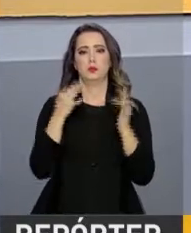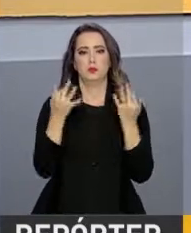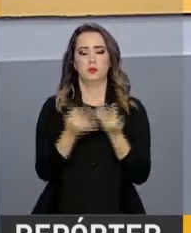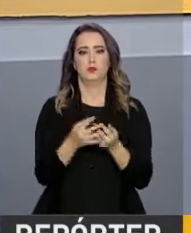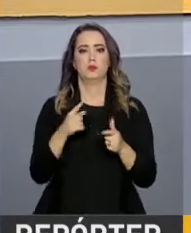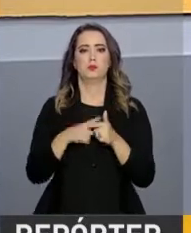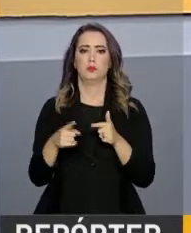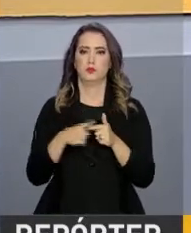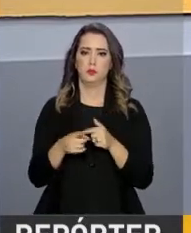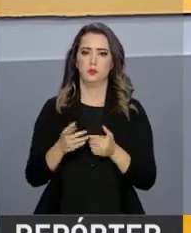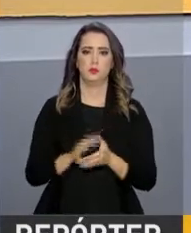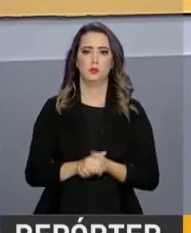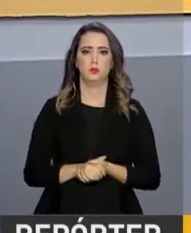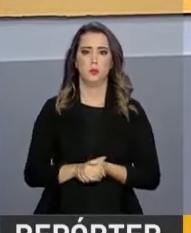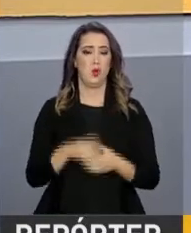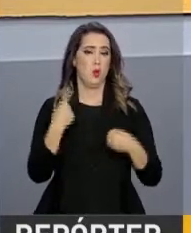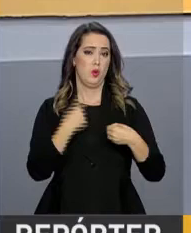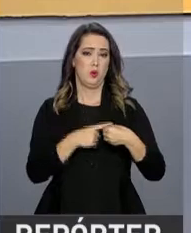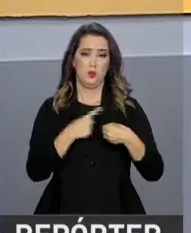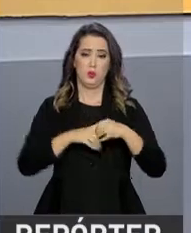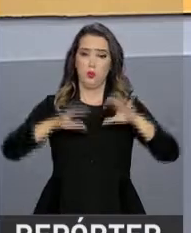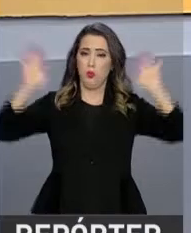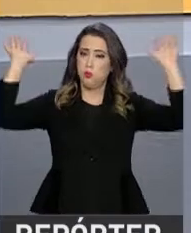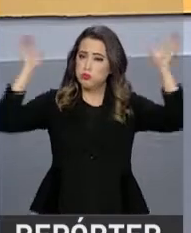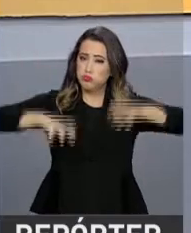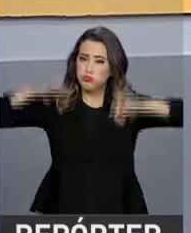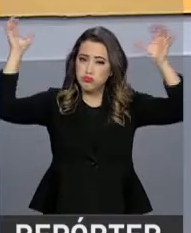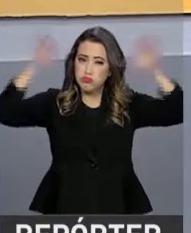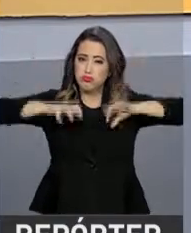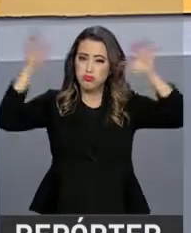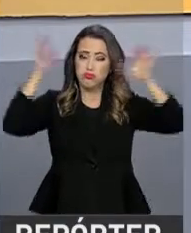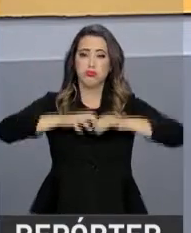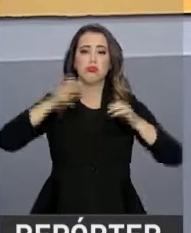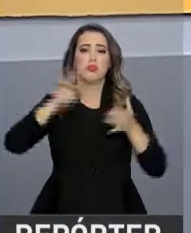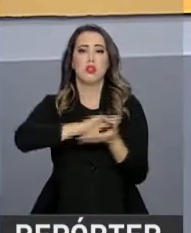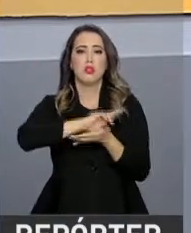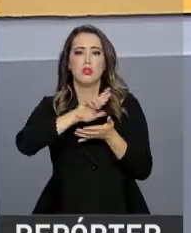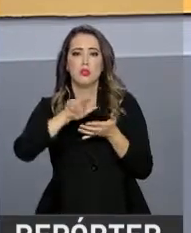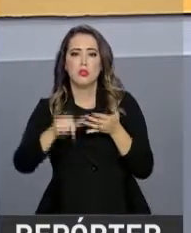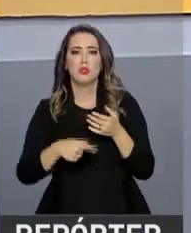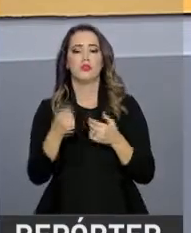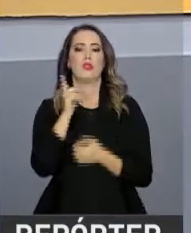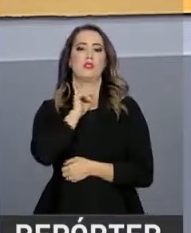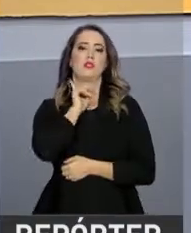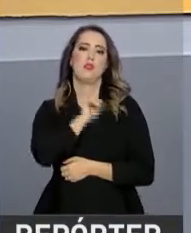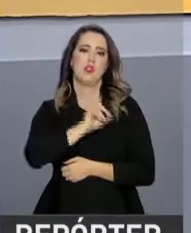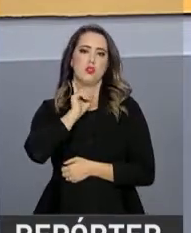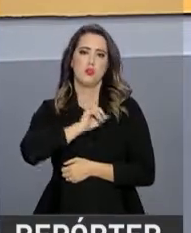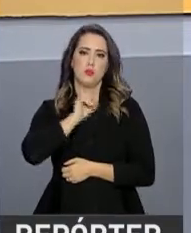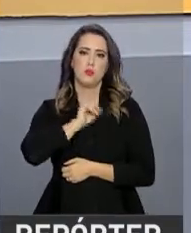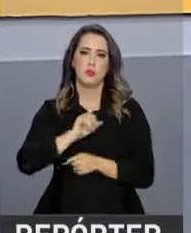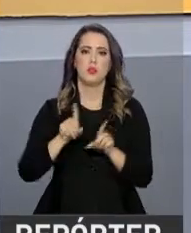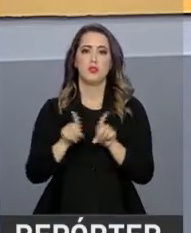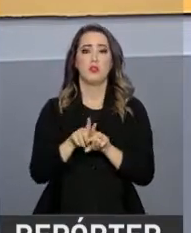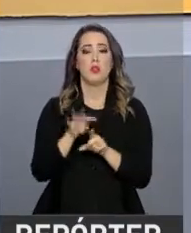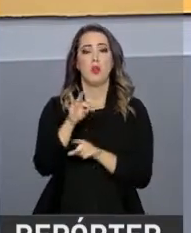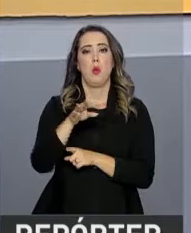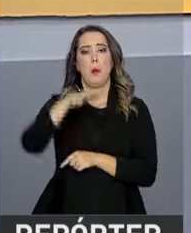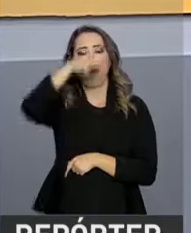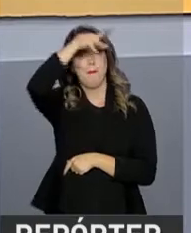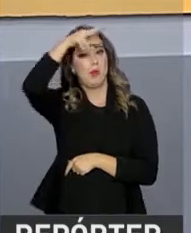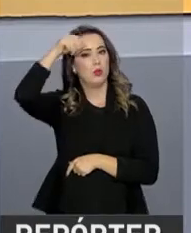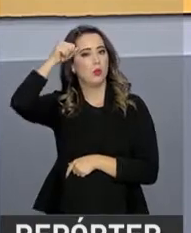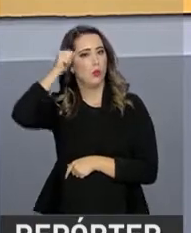às famílias afetadas os municípios que sofrem com as chuvas intensas são engenheiro caldas e ubá em minas gerais